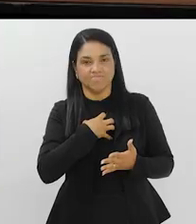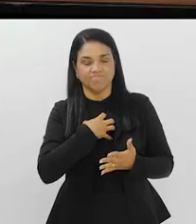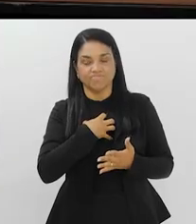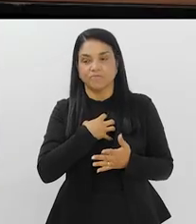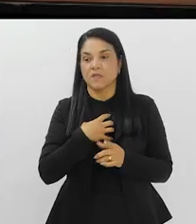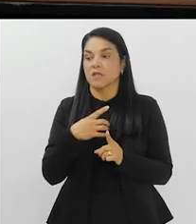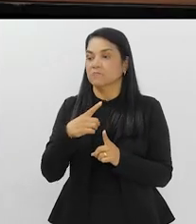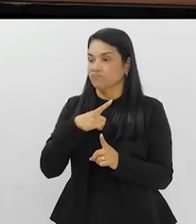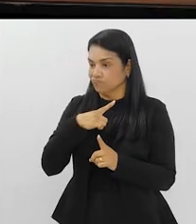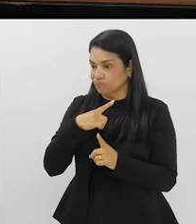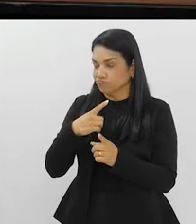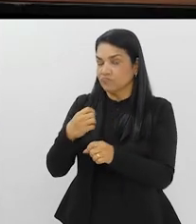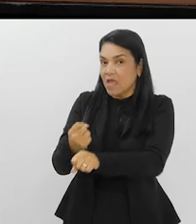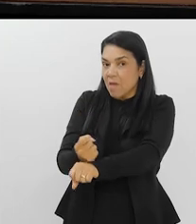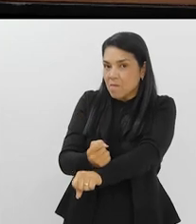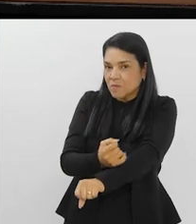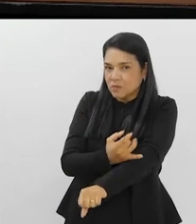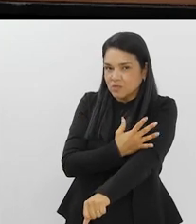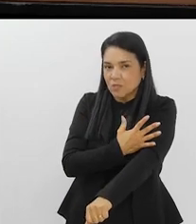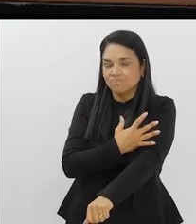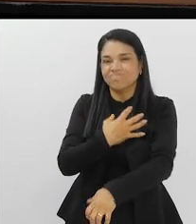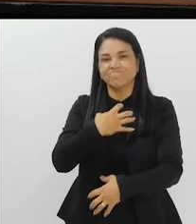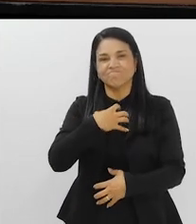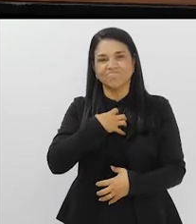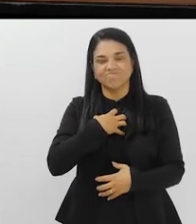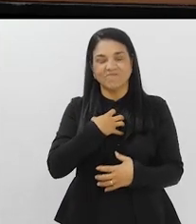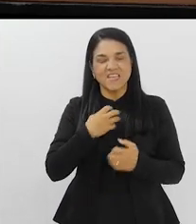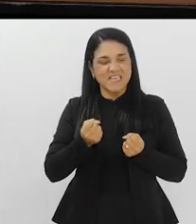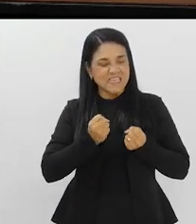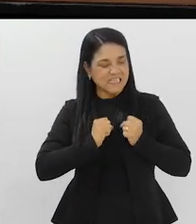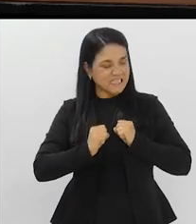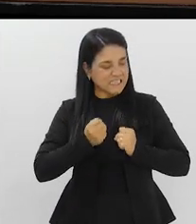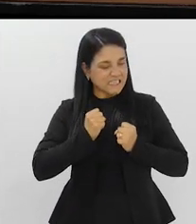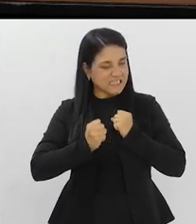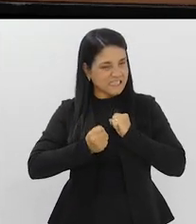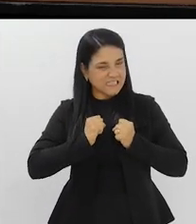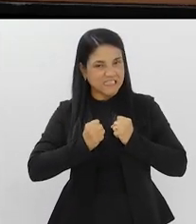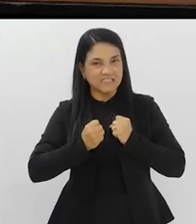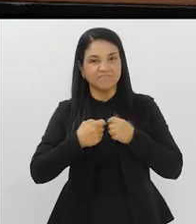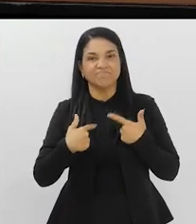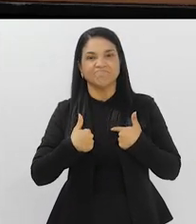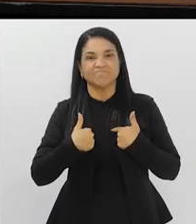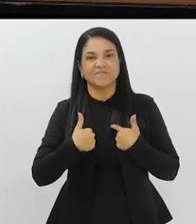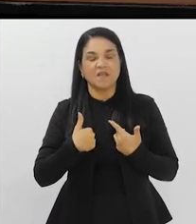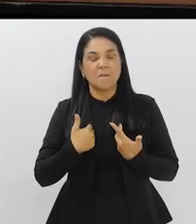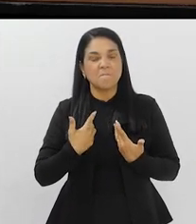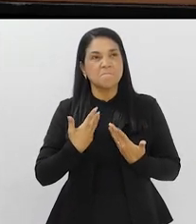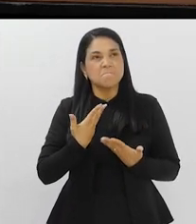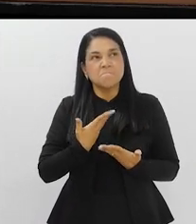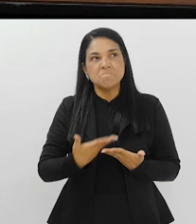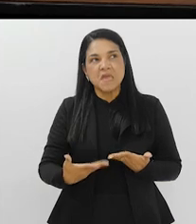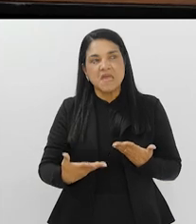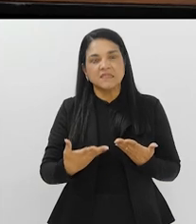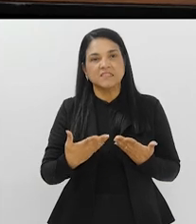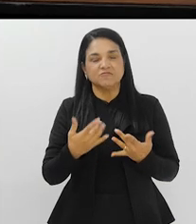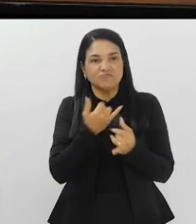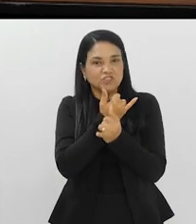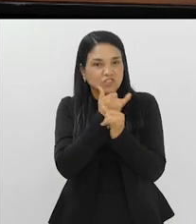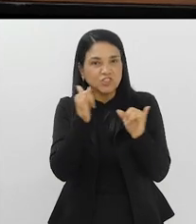gente considera os sintomas de ordem emocional ligados a sentimentos de irritabilidade, sensação de perda de